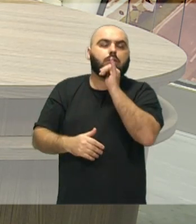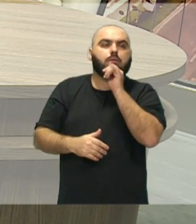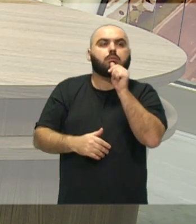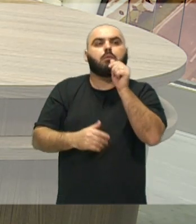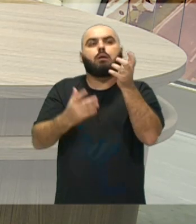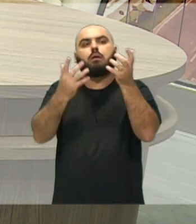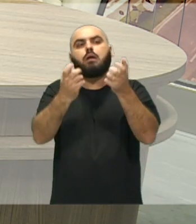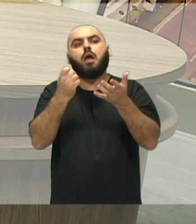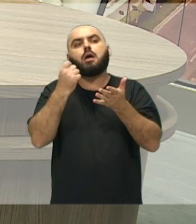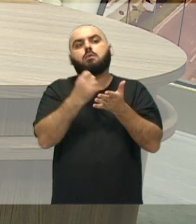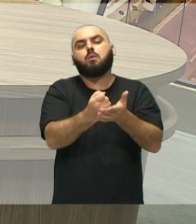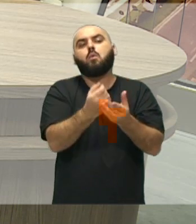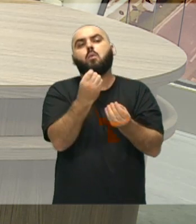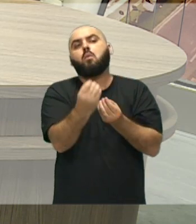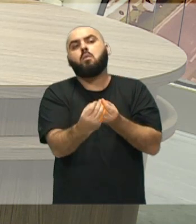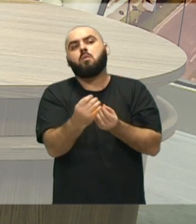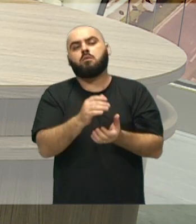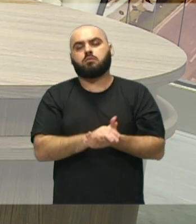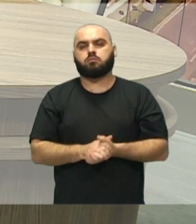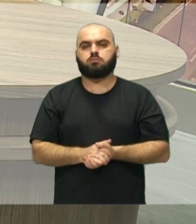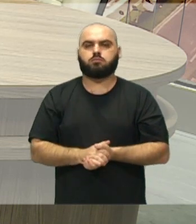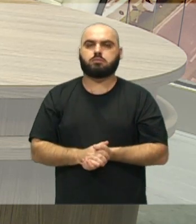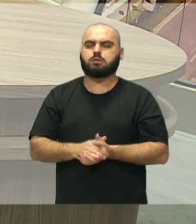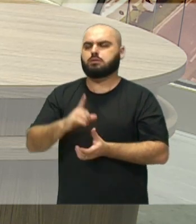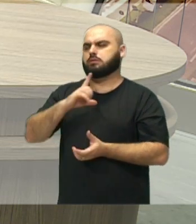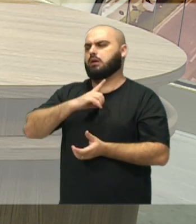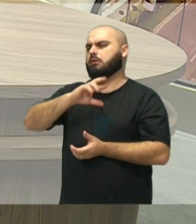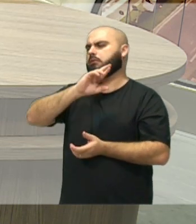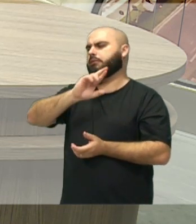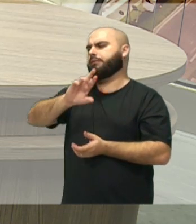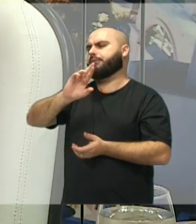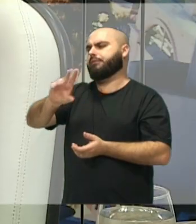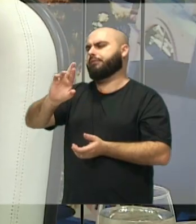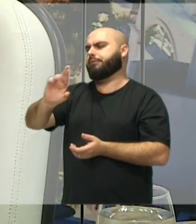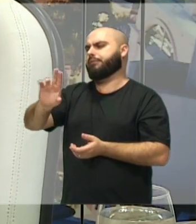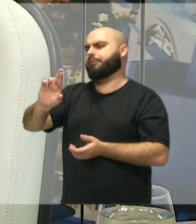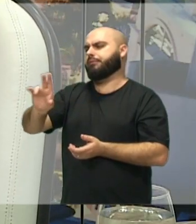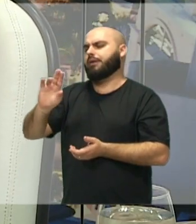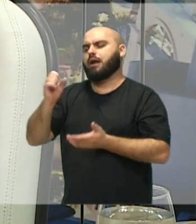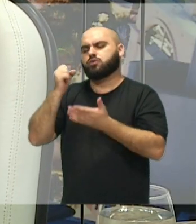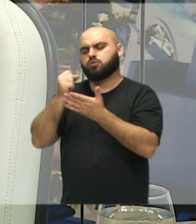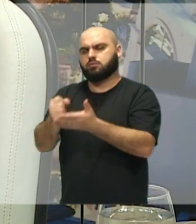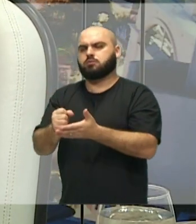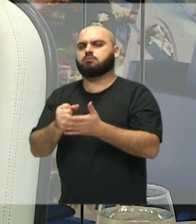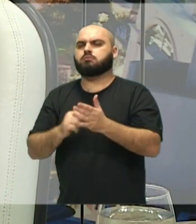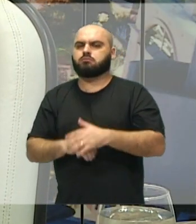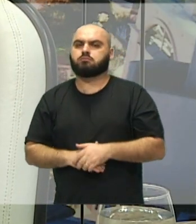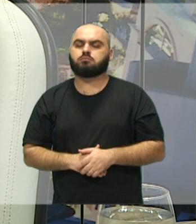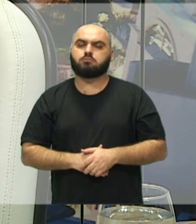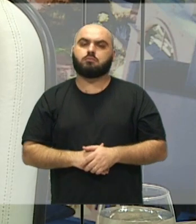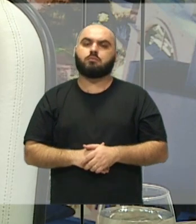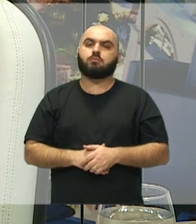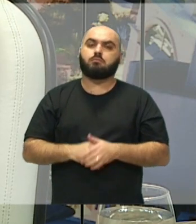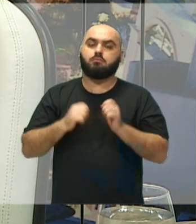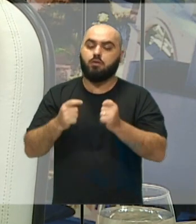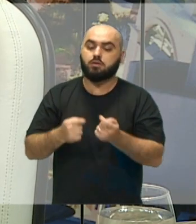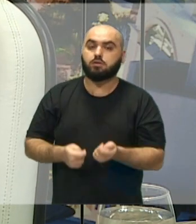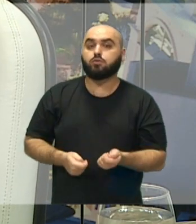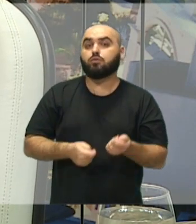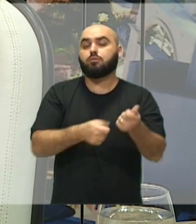com esse trabalho? Tem muitas formas de contribuir, né? Você pode contribuir doando,